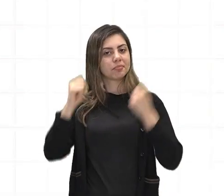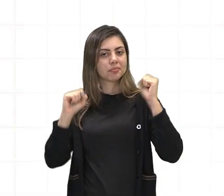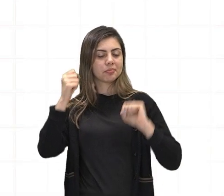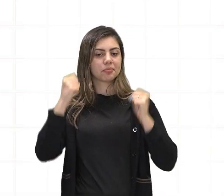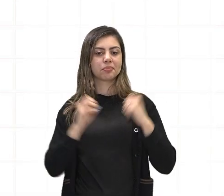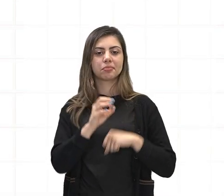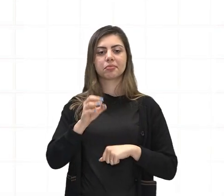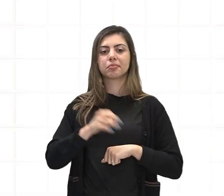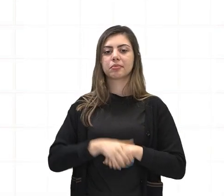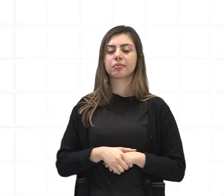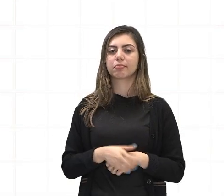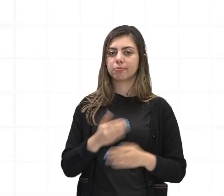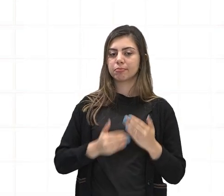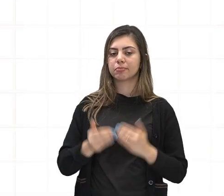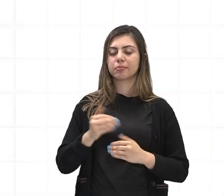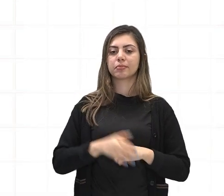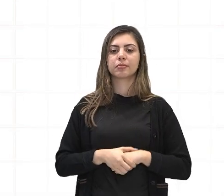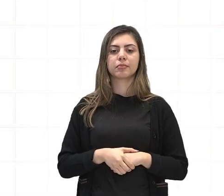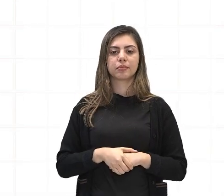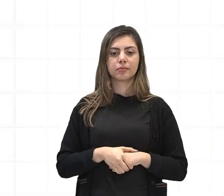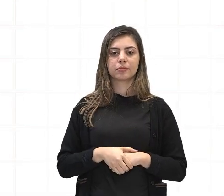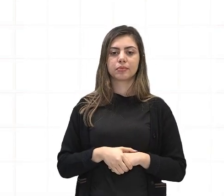Tá bom? Continuando.